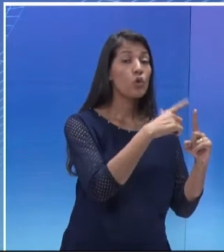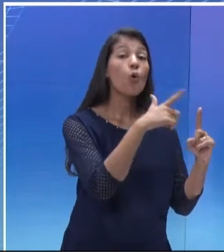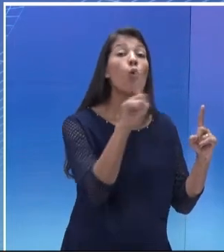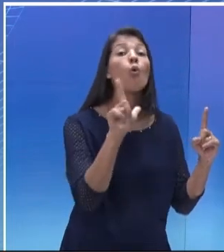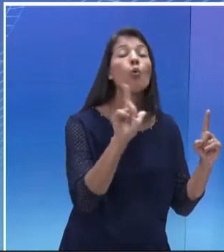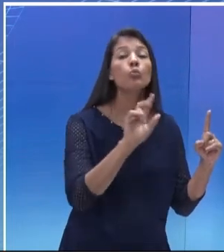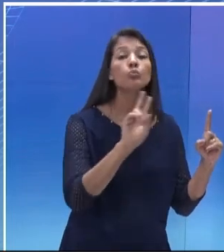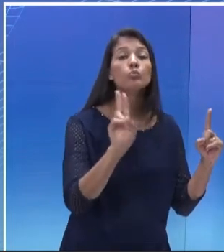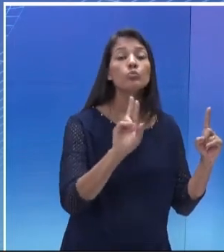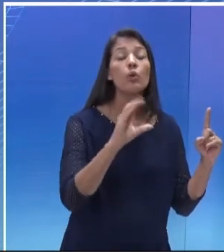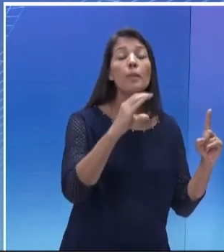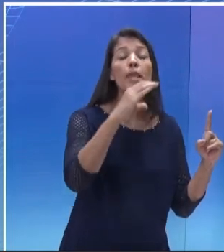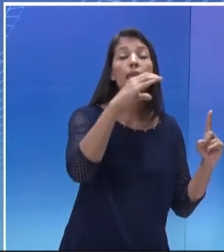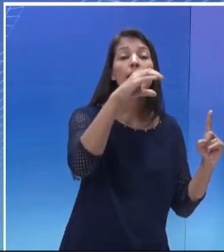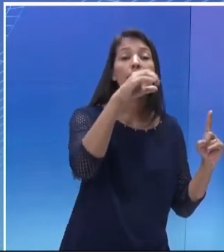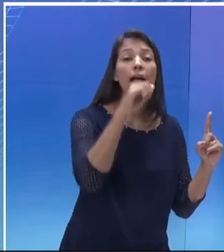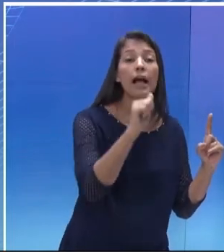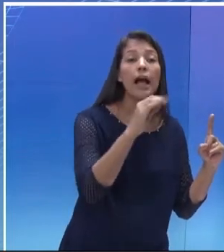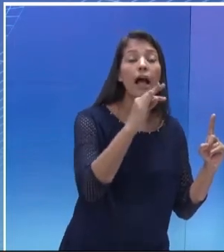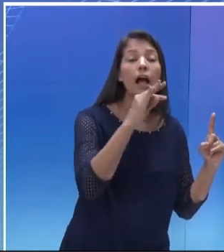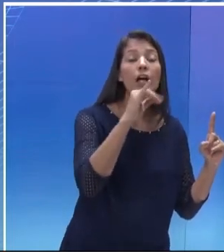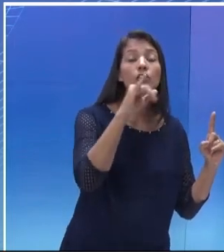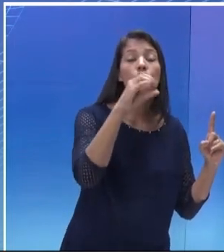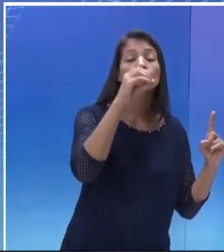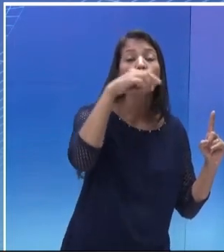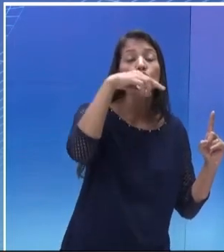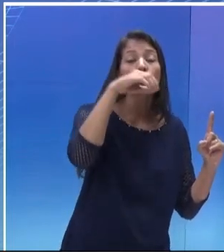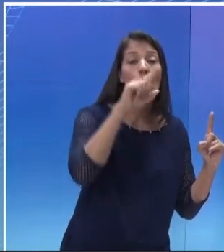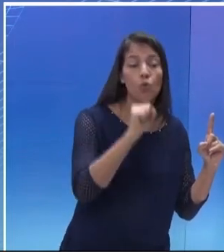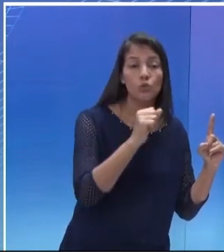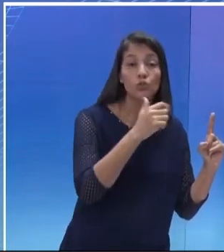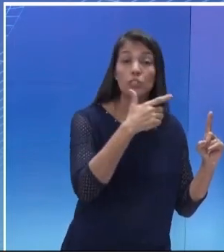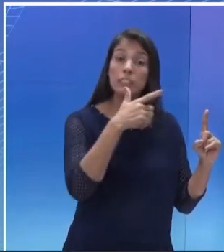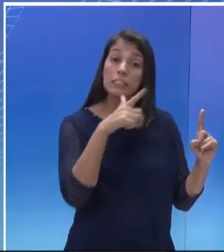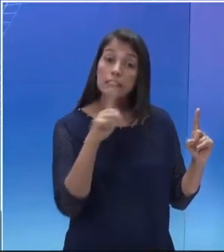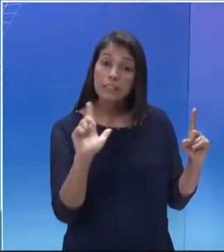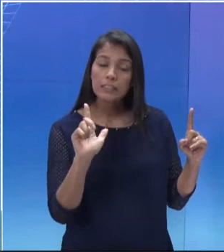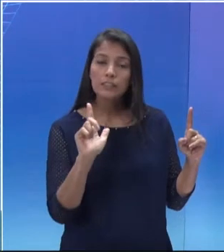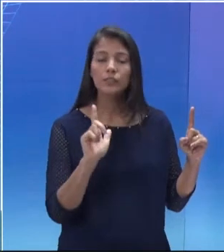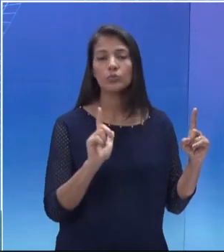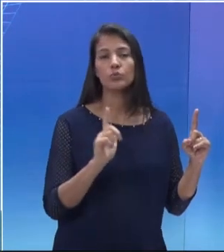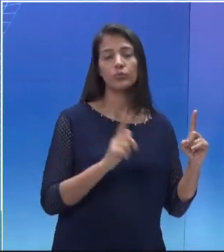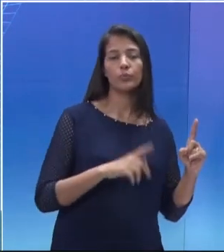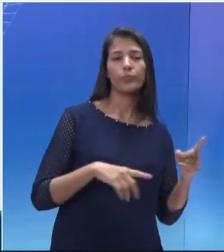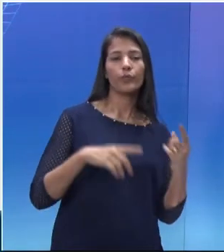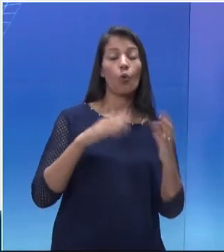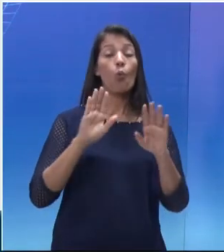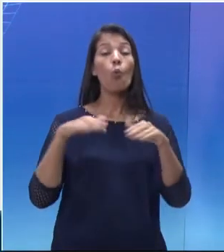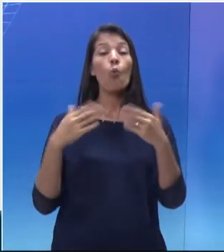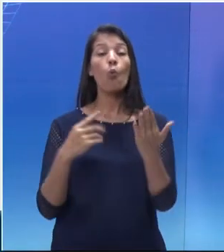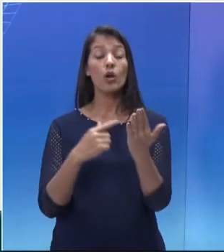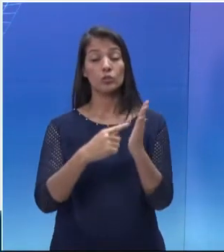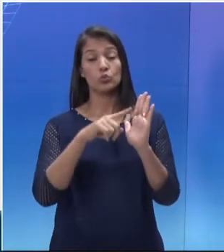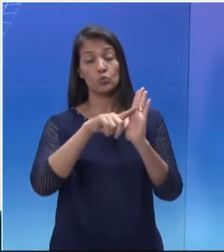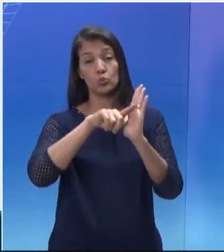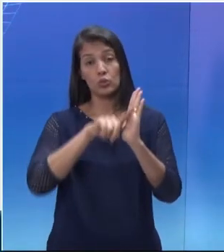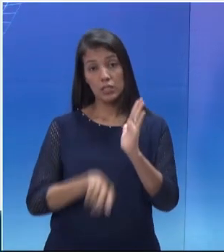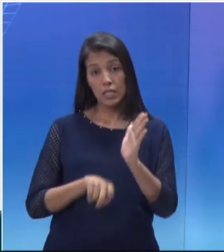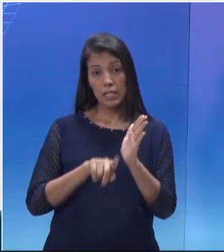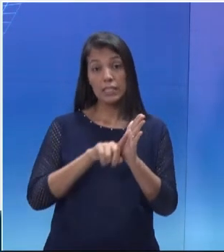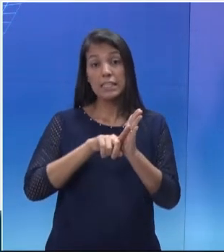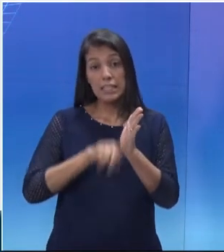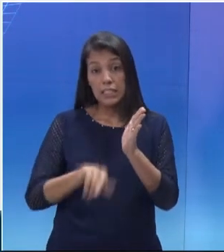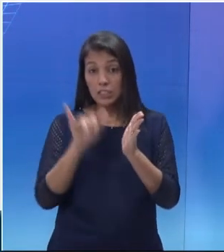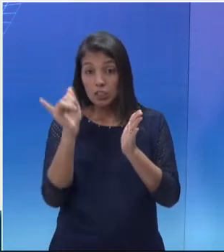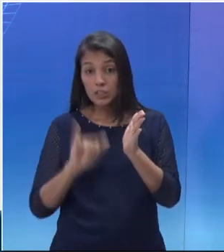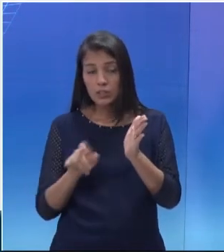sejam negativas, nós chamamos esses íons de ânion, correto? Voltando para a resolução, nós temos que, como esse